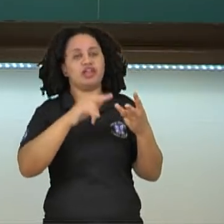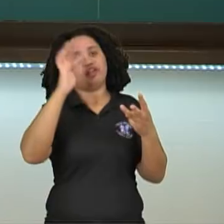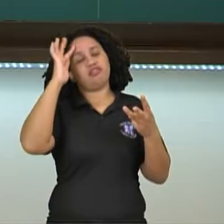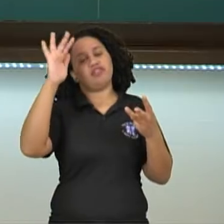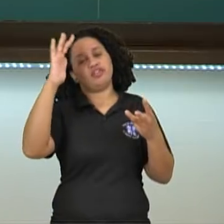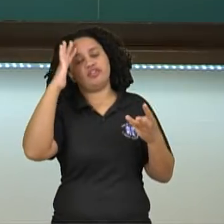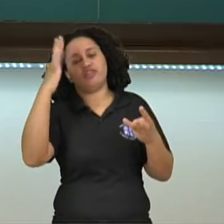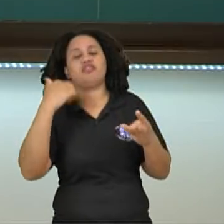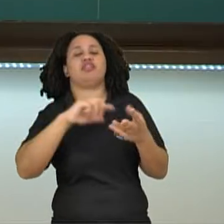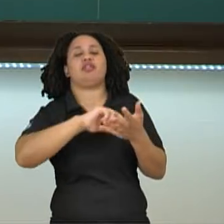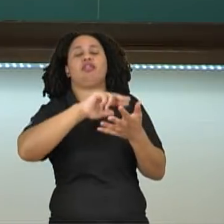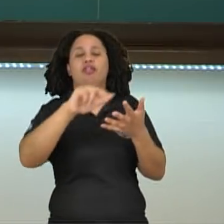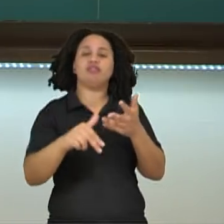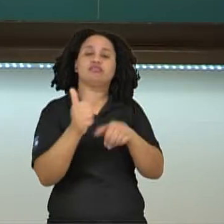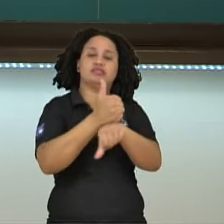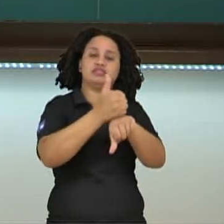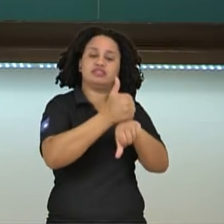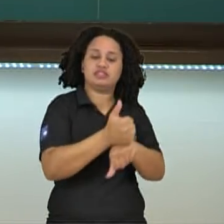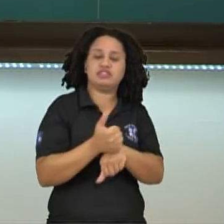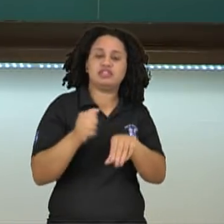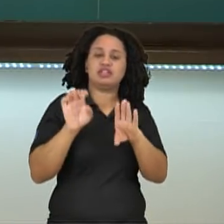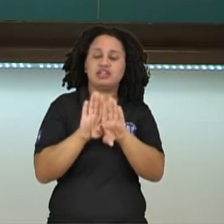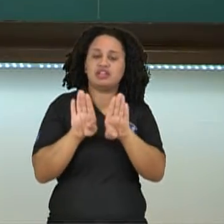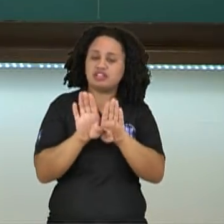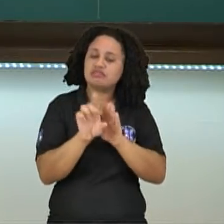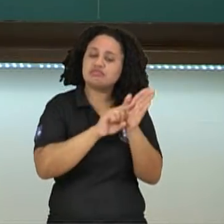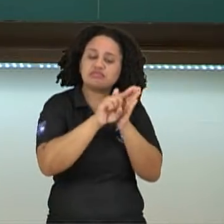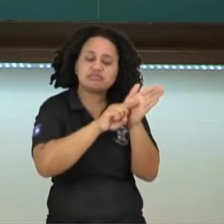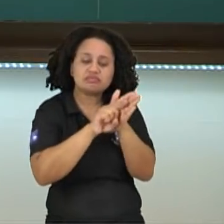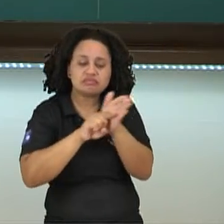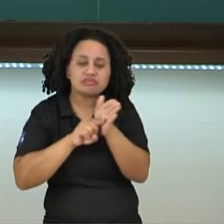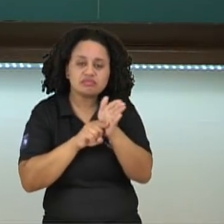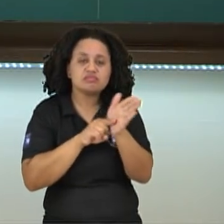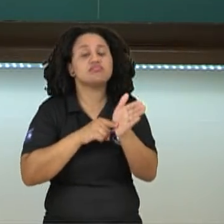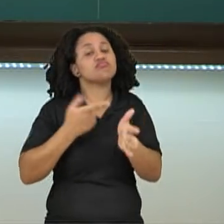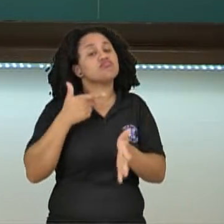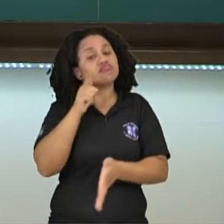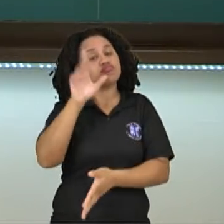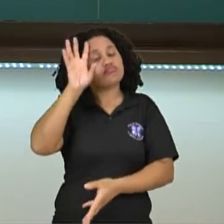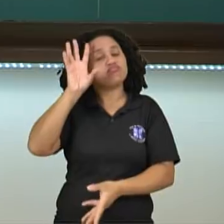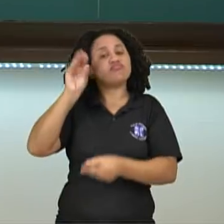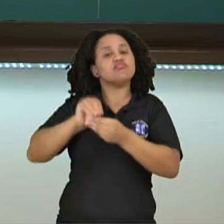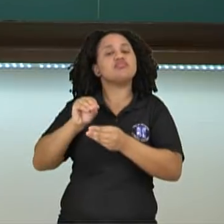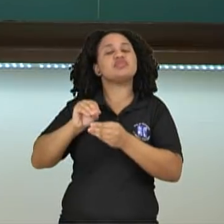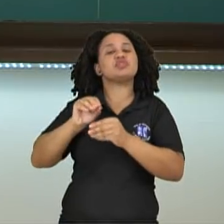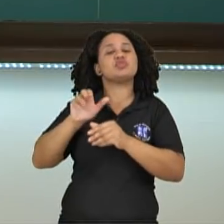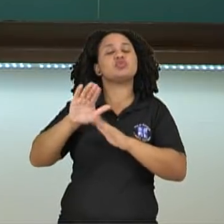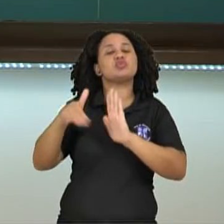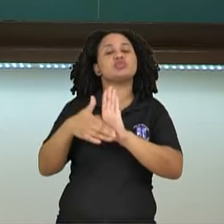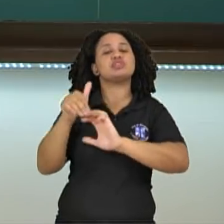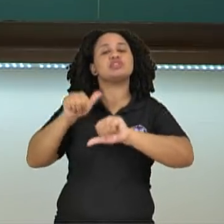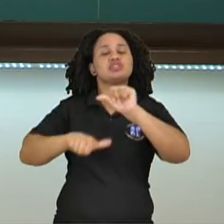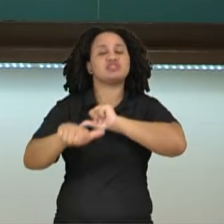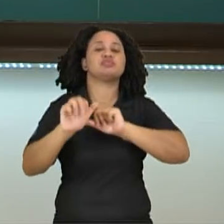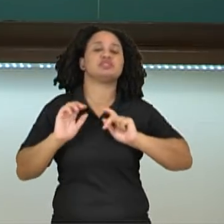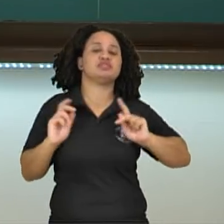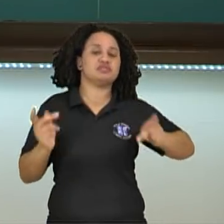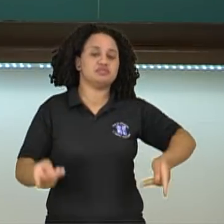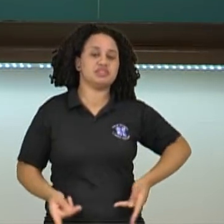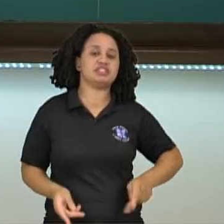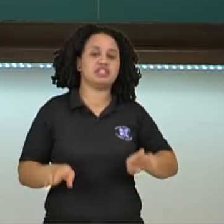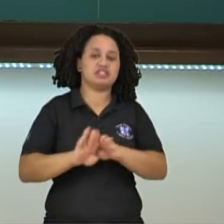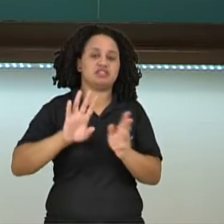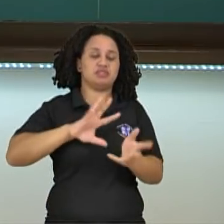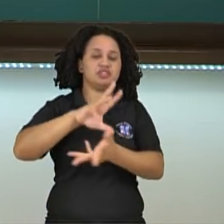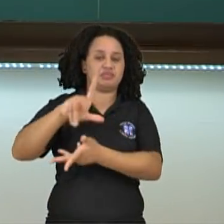faz estudos também fósseis, para entendermos todas essas transformações da humanidade e do próprio planeta ao longo do tempo. Olha